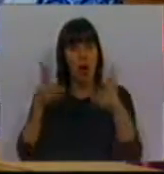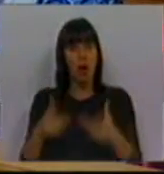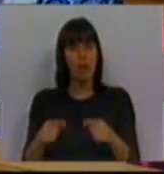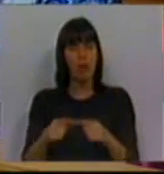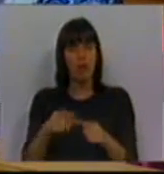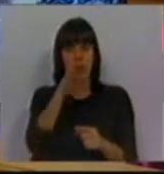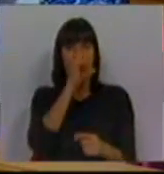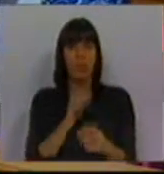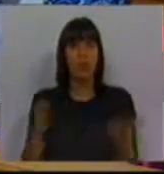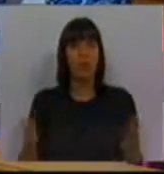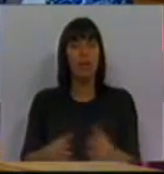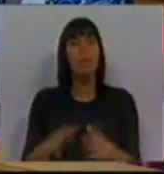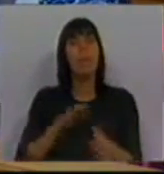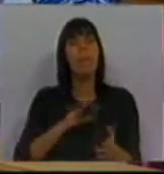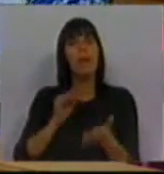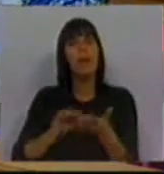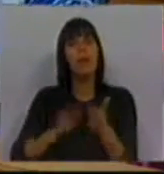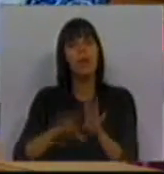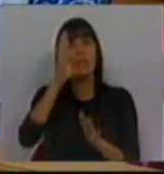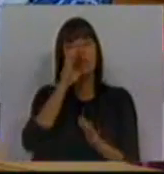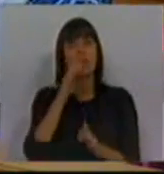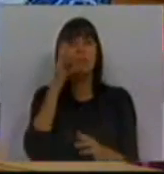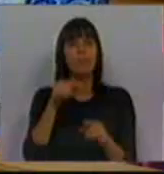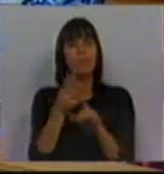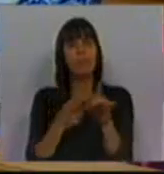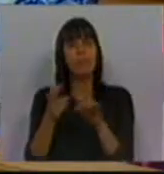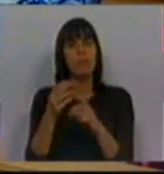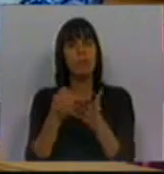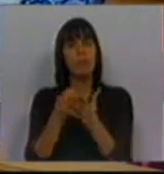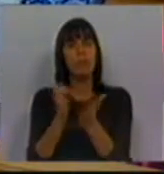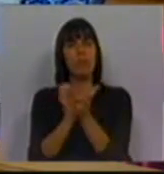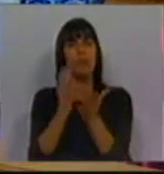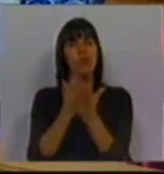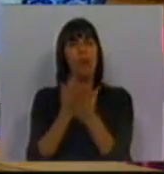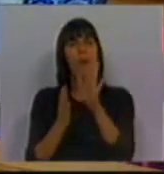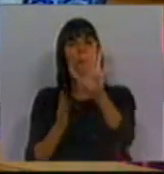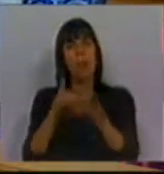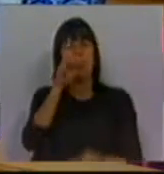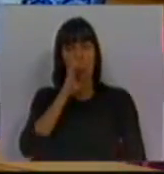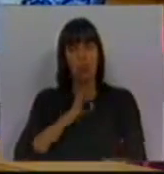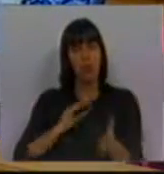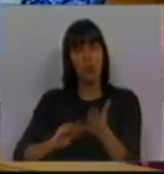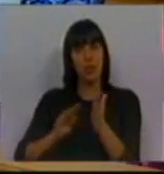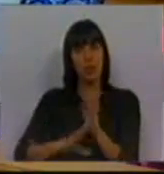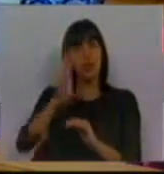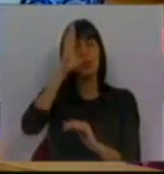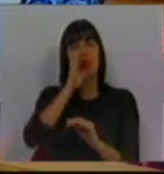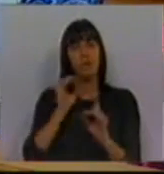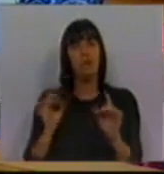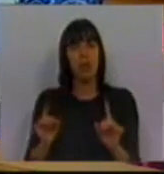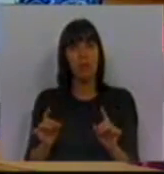orçamento de Estado. O Sr. Secretário de Estado referiu aqui um aumento da ação social escolar, mas eu lembrava o Sr. Secretário de Estado